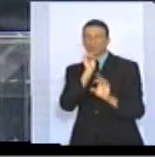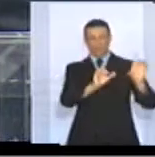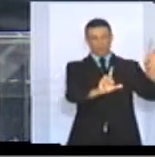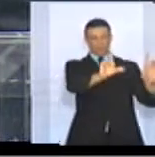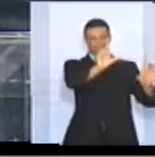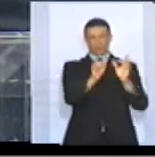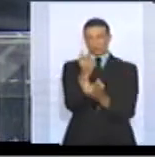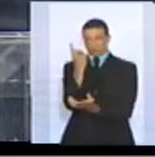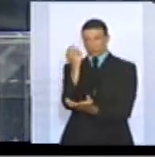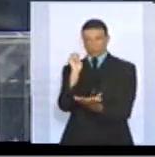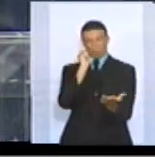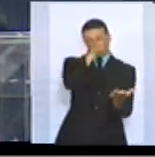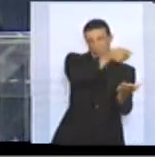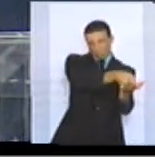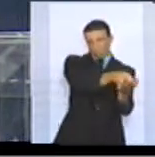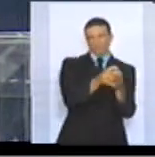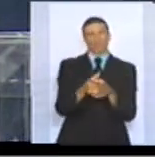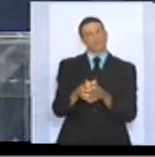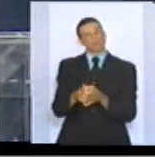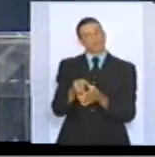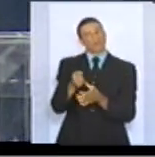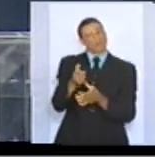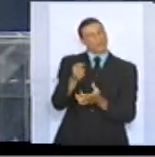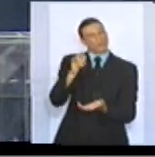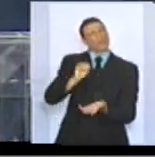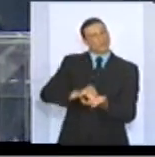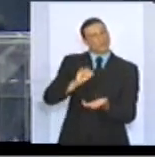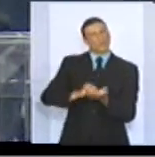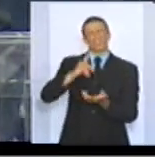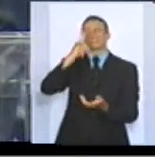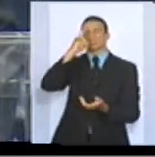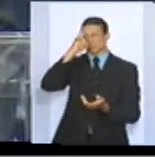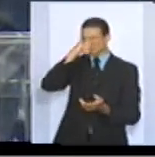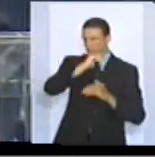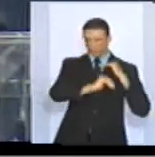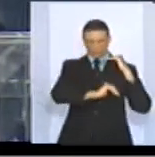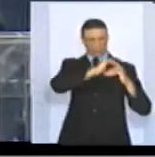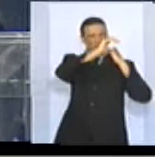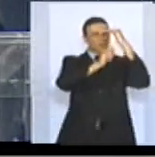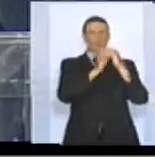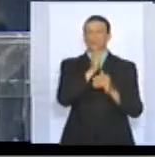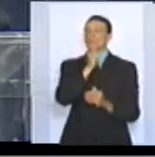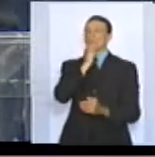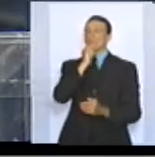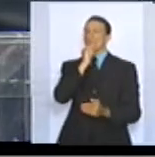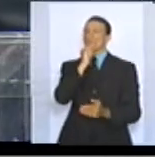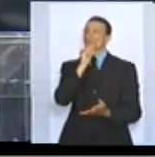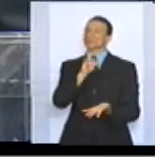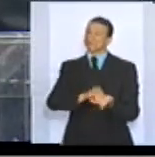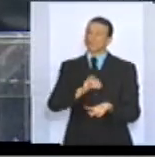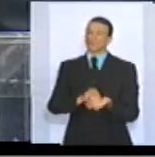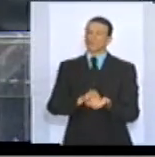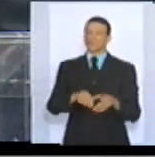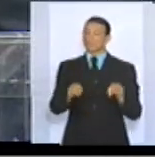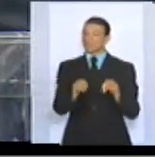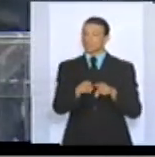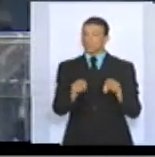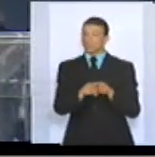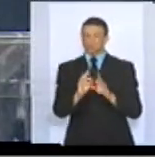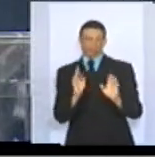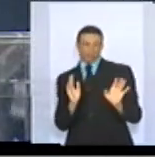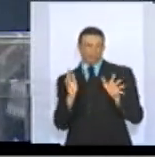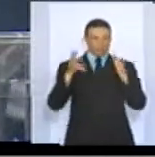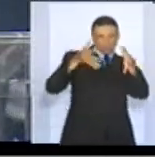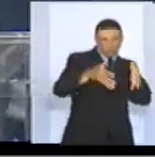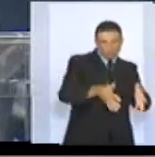represado, pequeno, o mercado, com muitas dificuldades para o seu processo de expansão e, no seu interior, pouca presença do